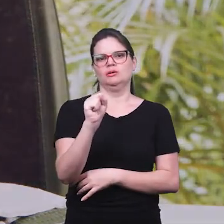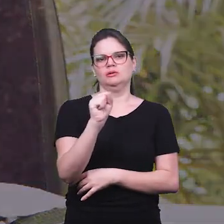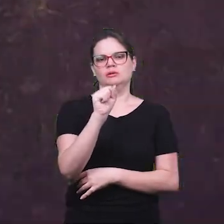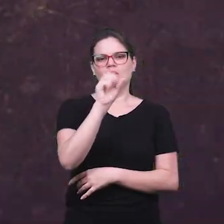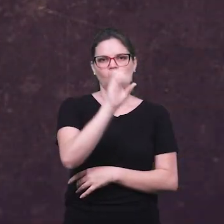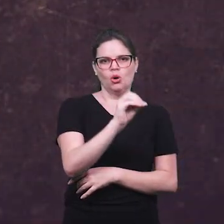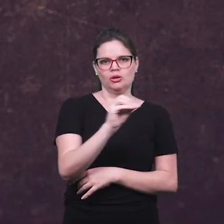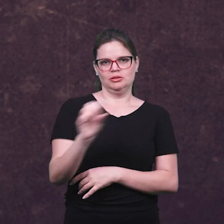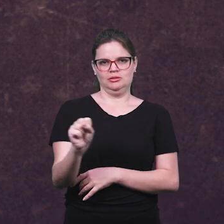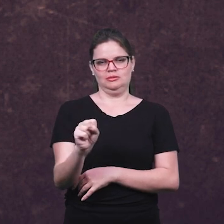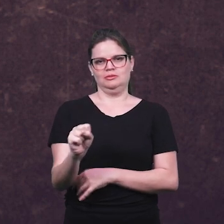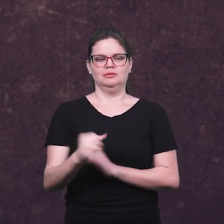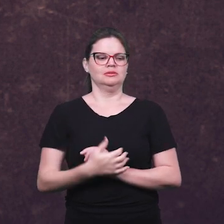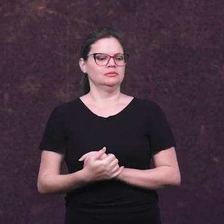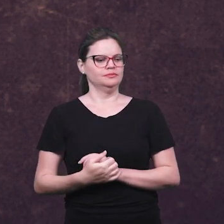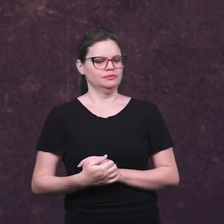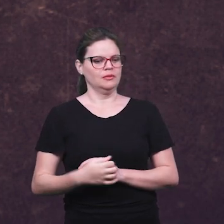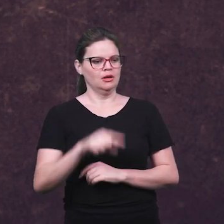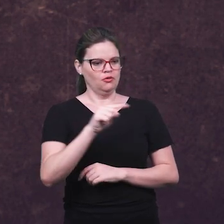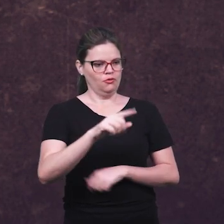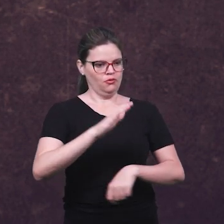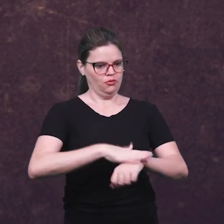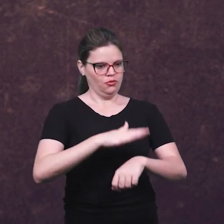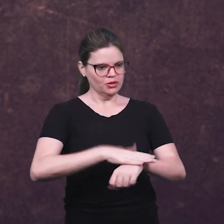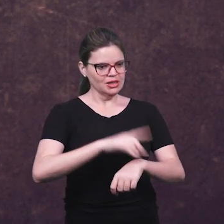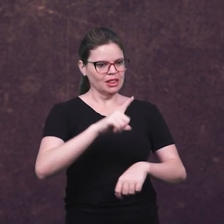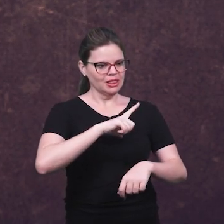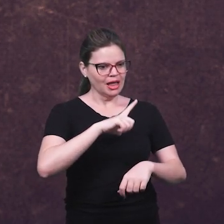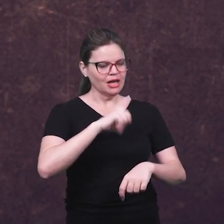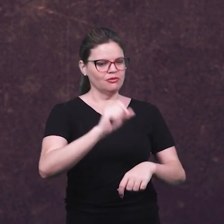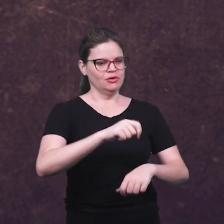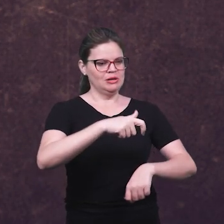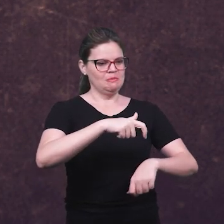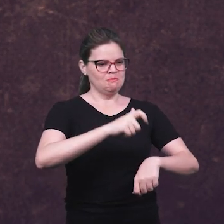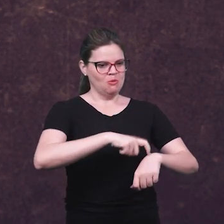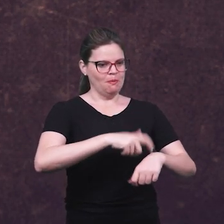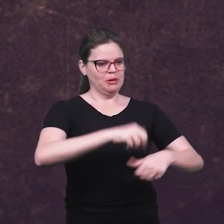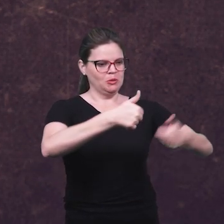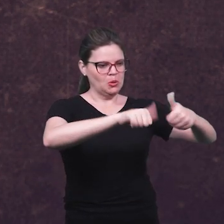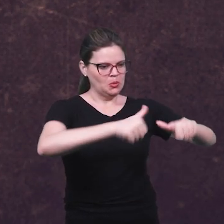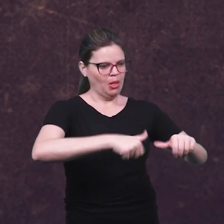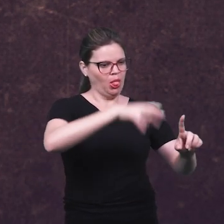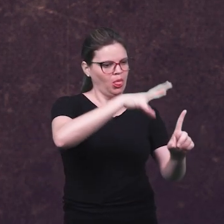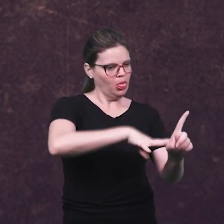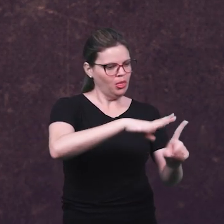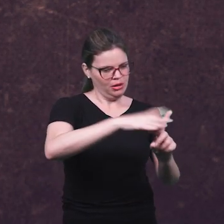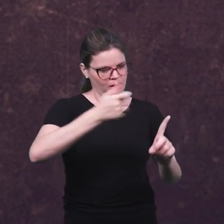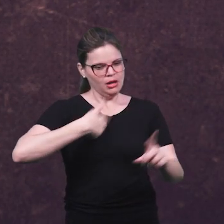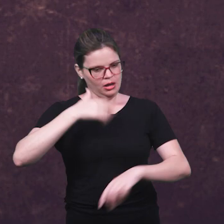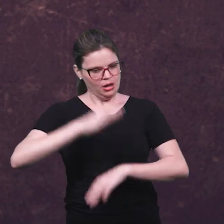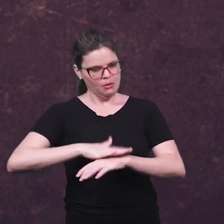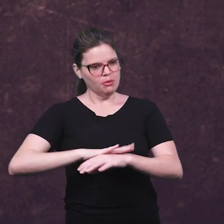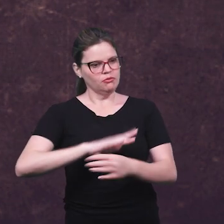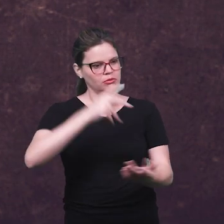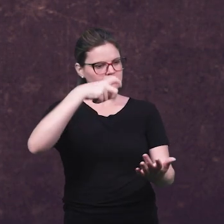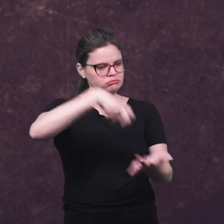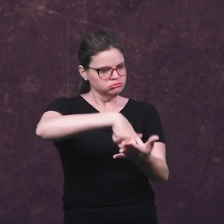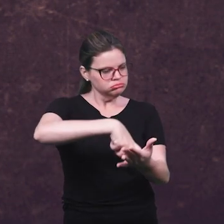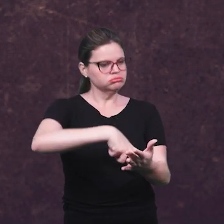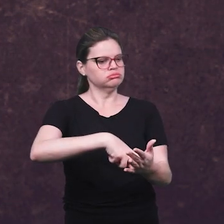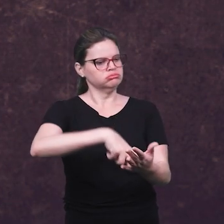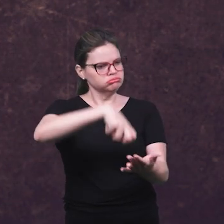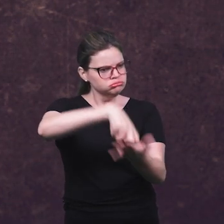2,13: castigá-lo-ei pelos dias de Baalins, nos quais lhe queimou incenso e se adornou dos